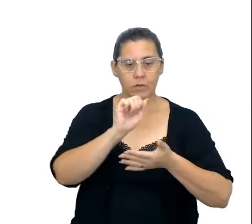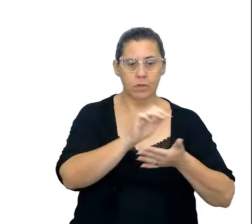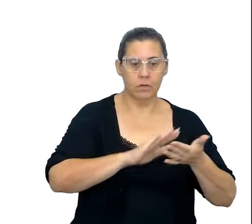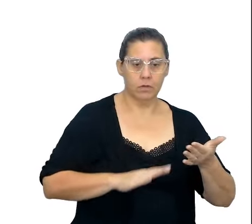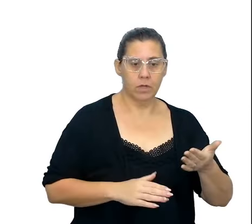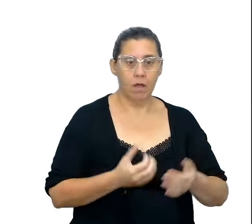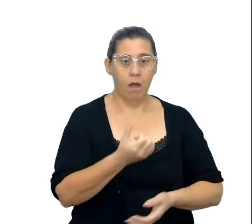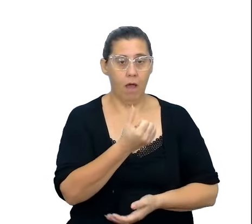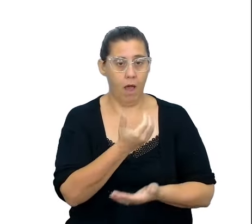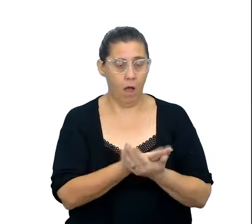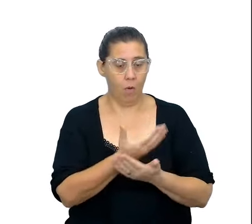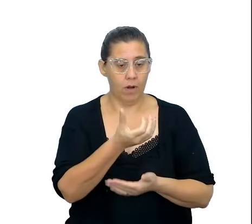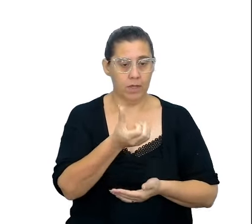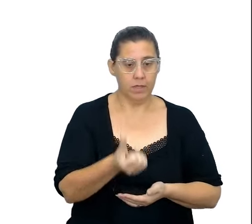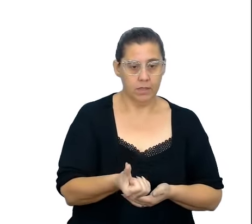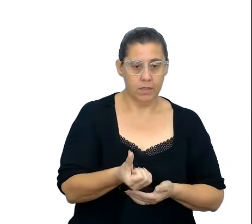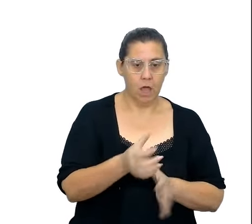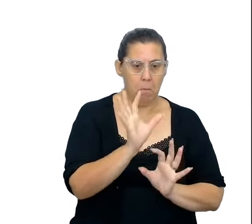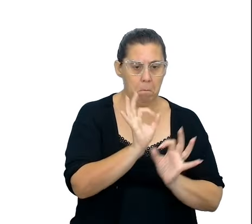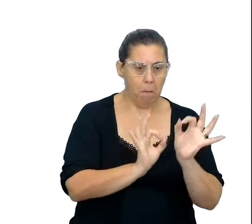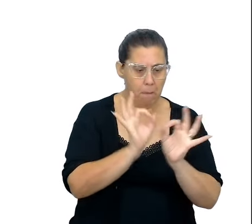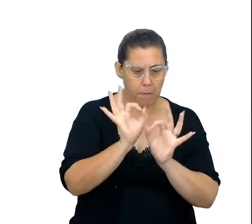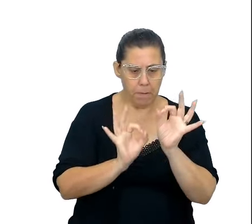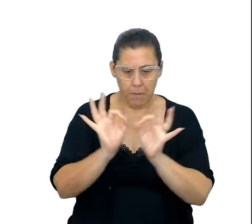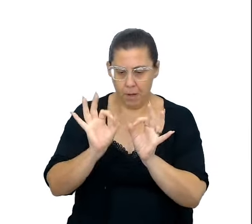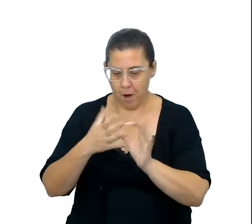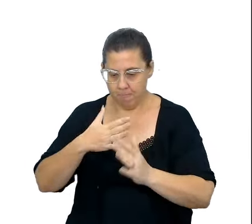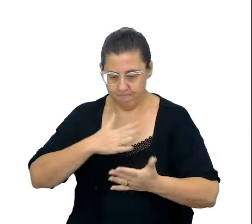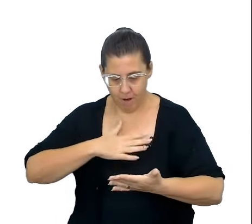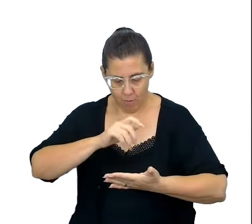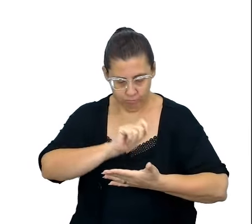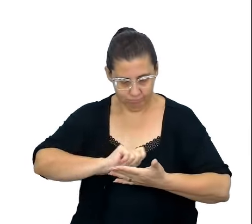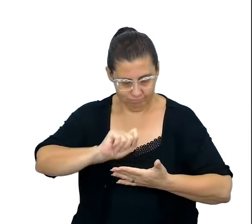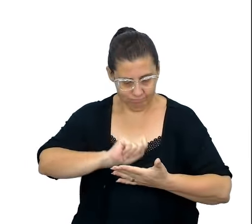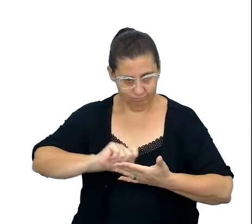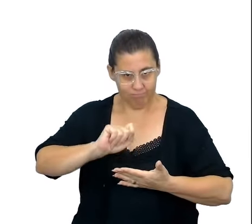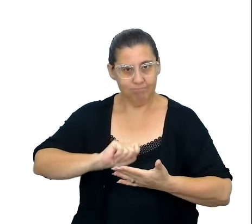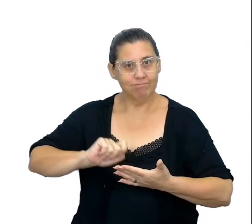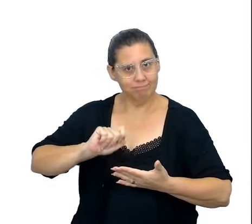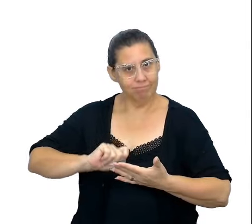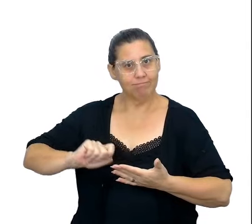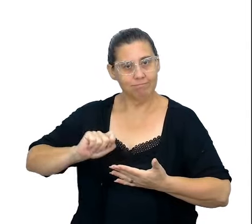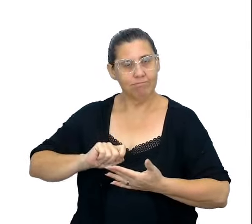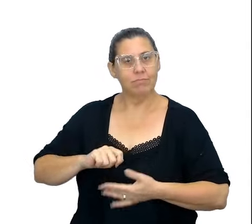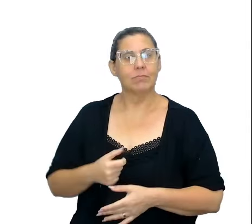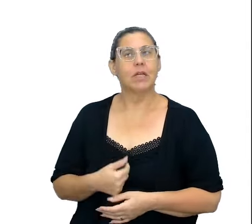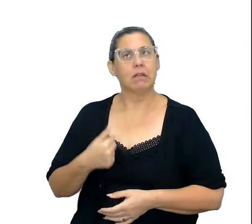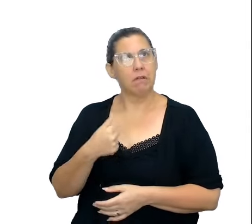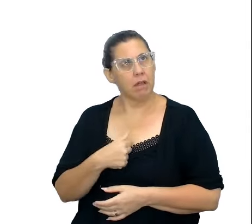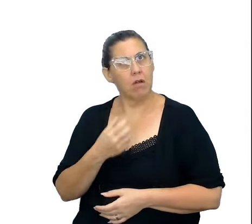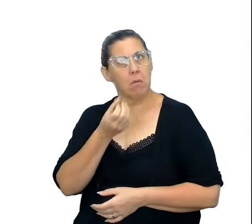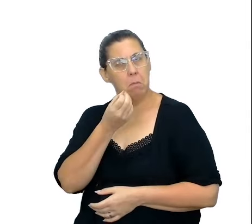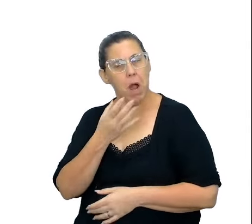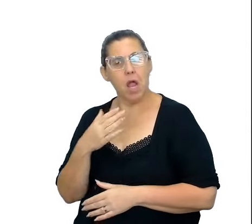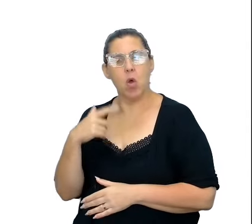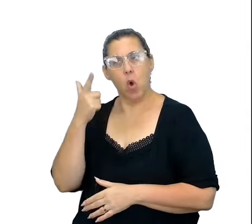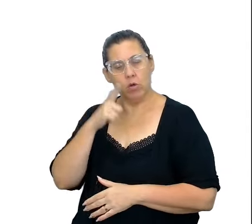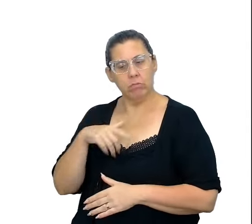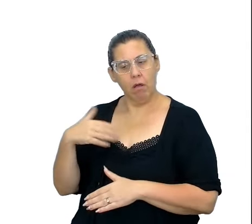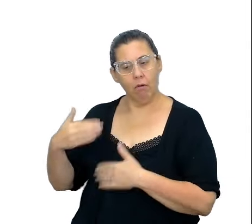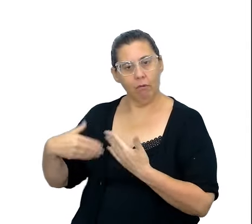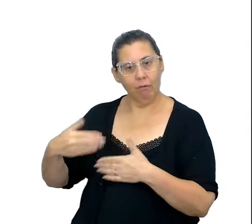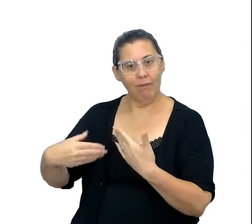para na aula 6, ele conseguir já utilizar esses recursos, né, que ele foi vendo, que ele foi desenvolvendo,